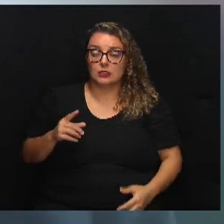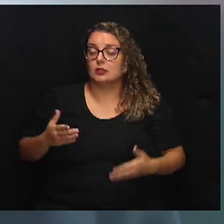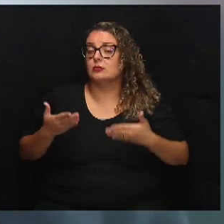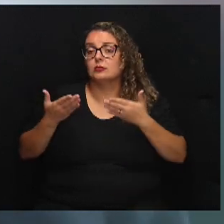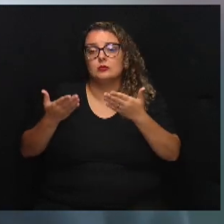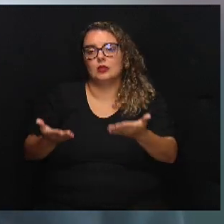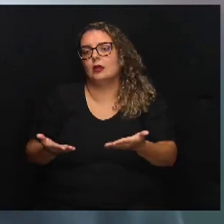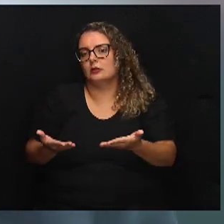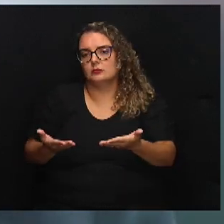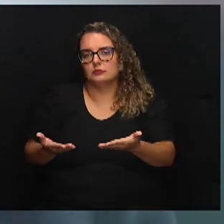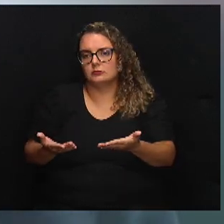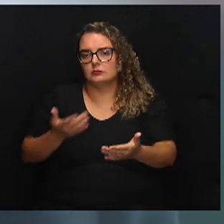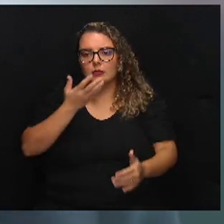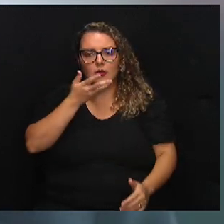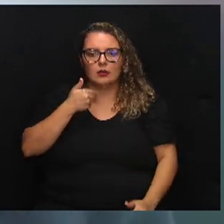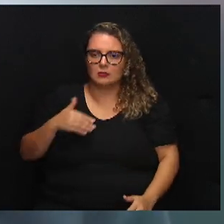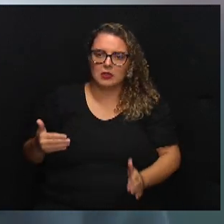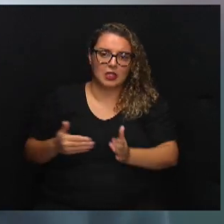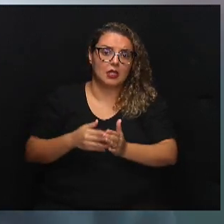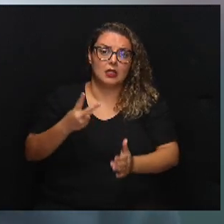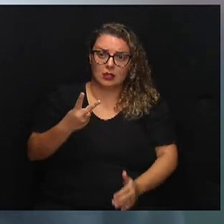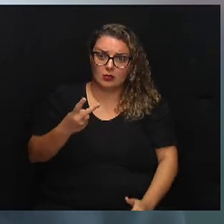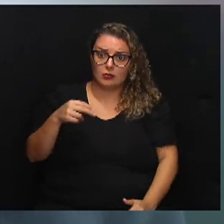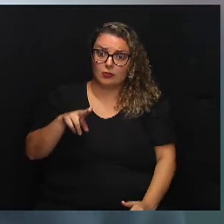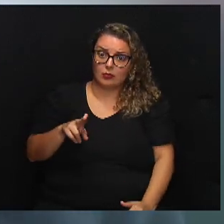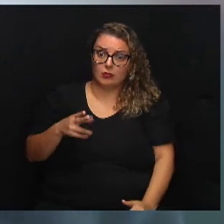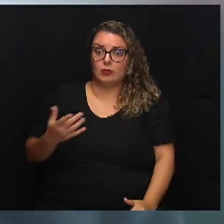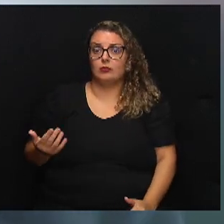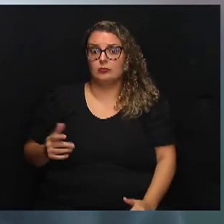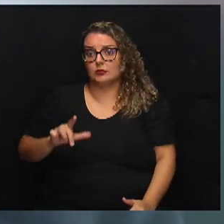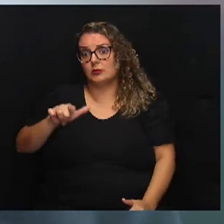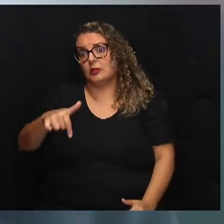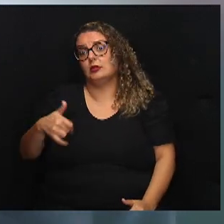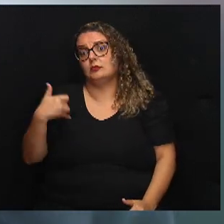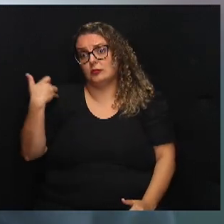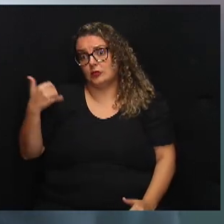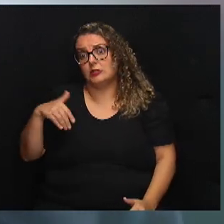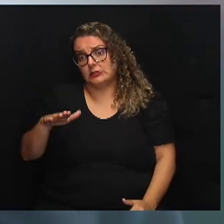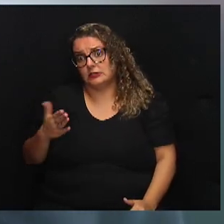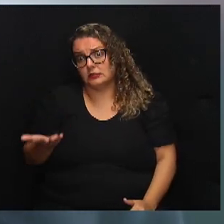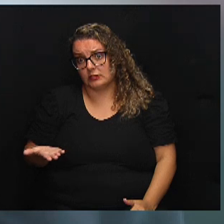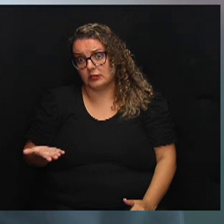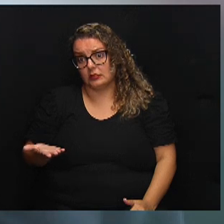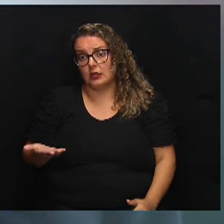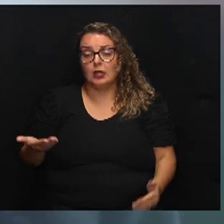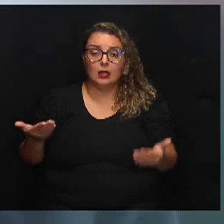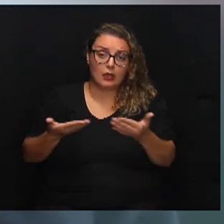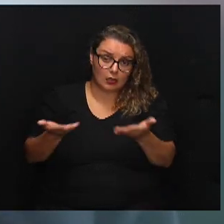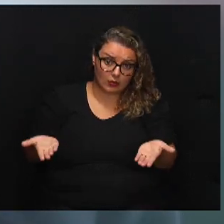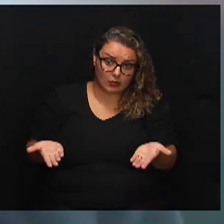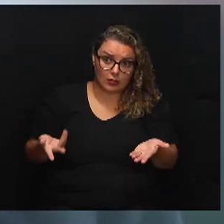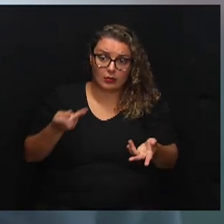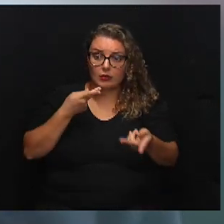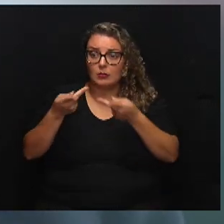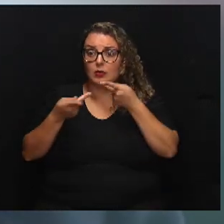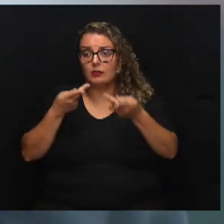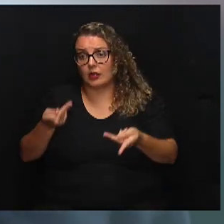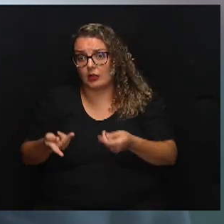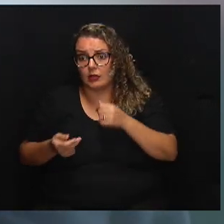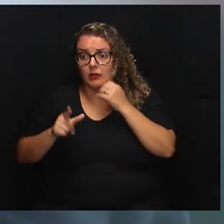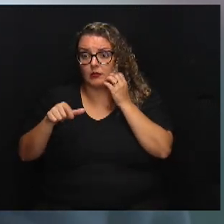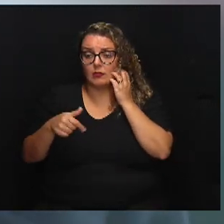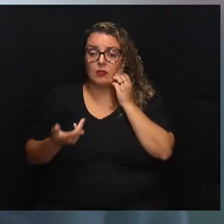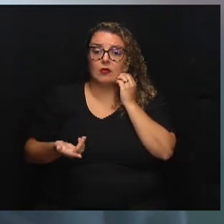dados mesmo para criança até 2 anos ou mesmo após essa faixa etária. Agora, você vai me falar, depois de 2